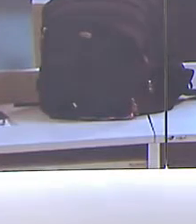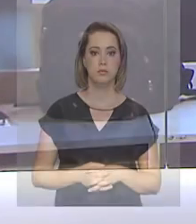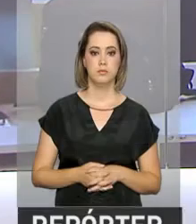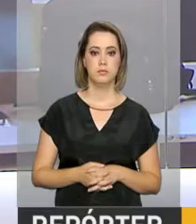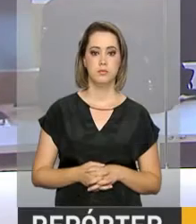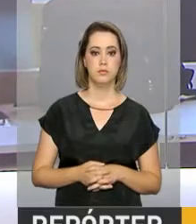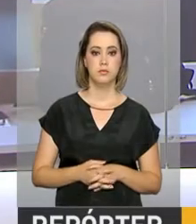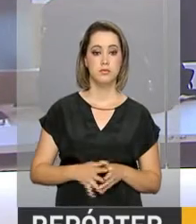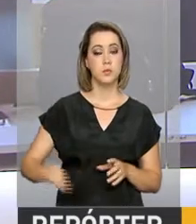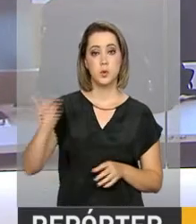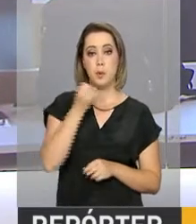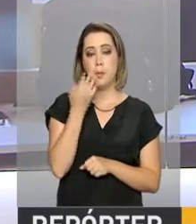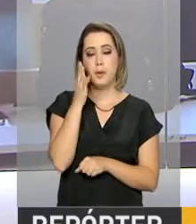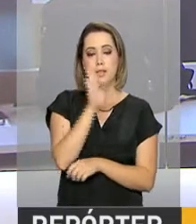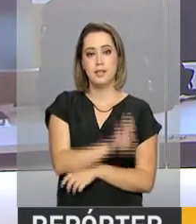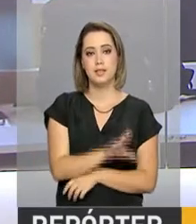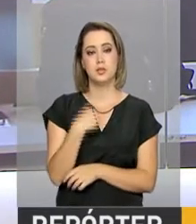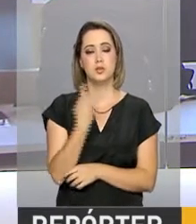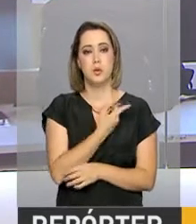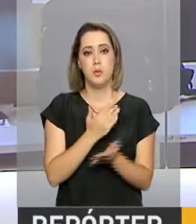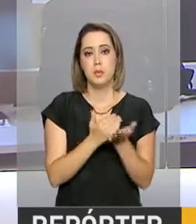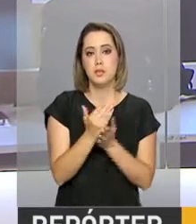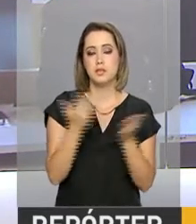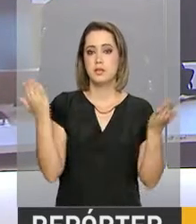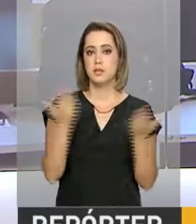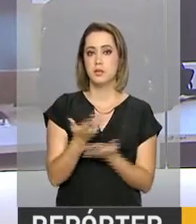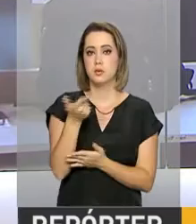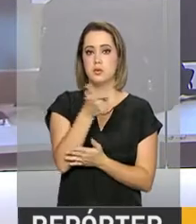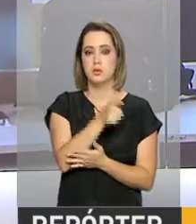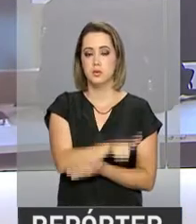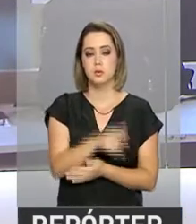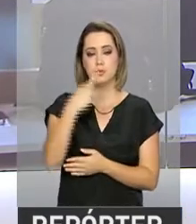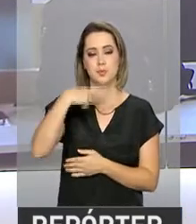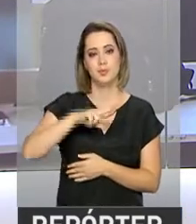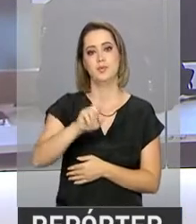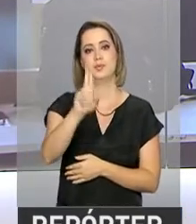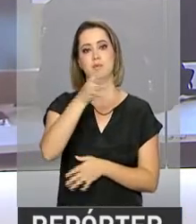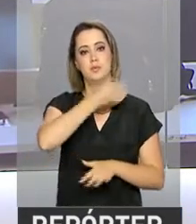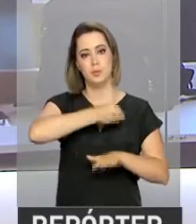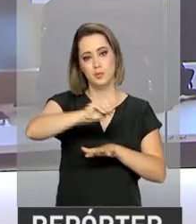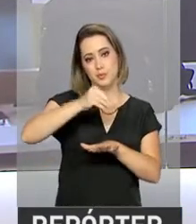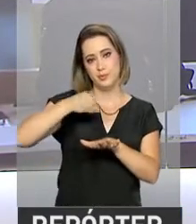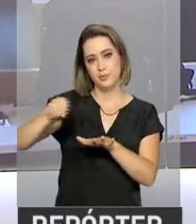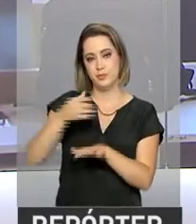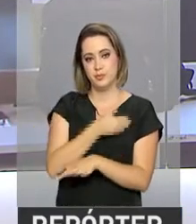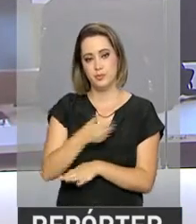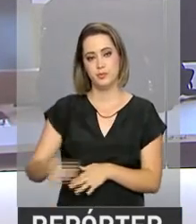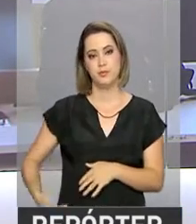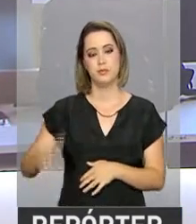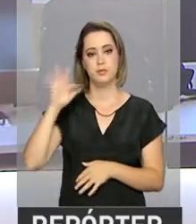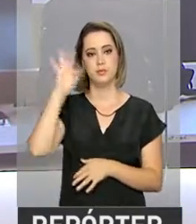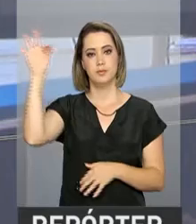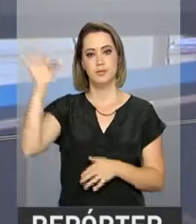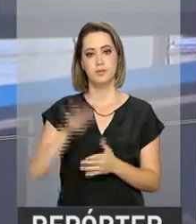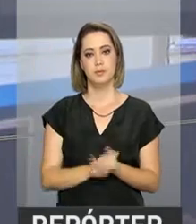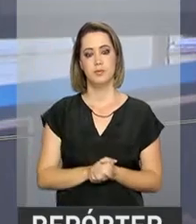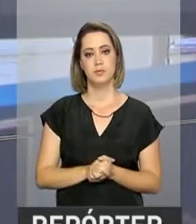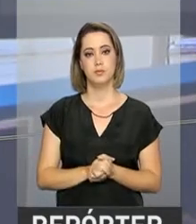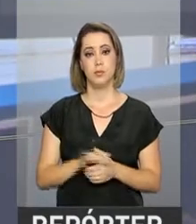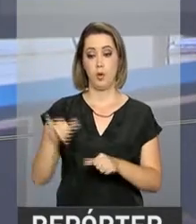olá boa tarde começa agora mais uma edição do repórter e nbr com as notícias do governo federal